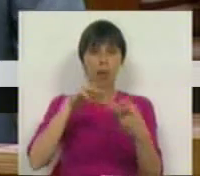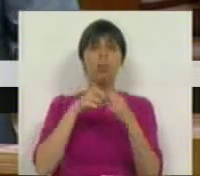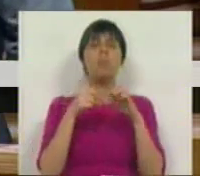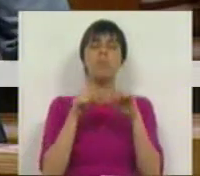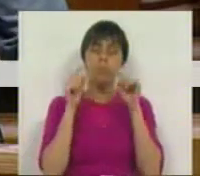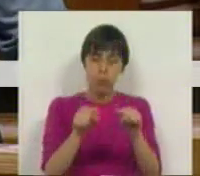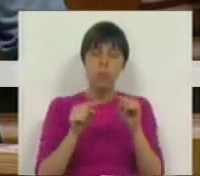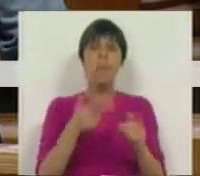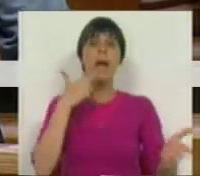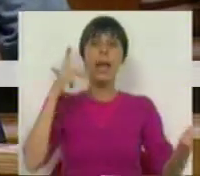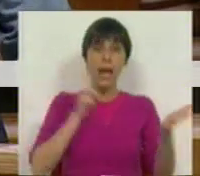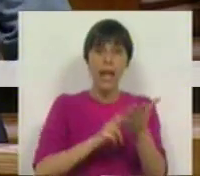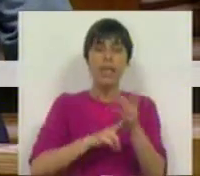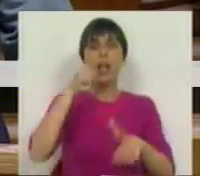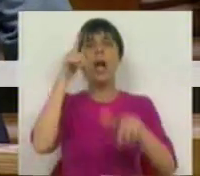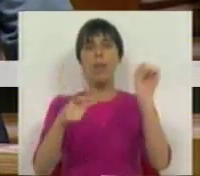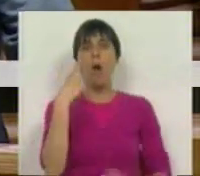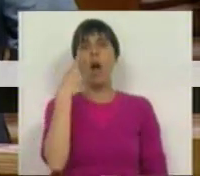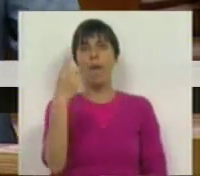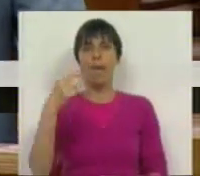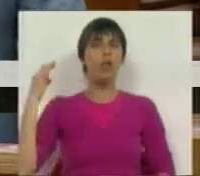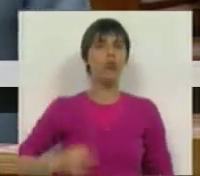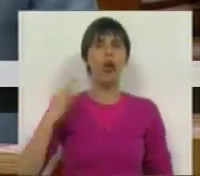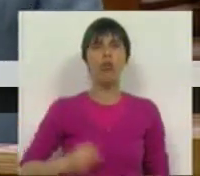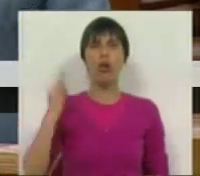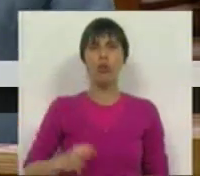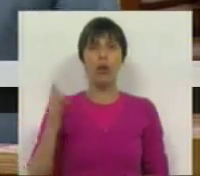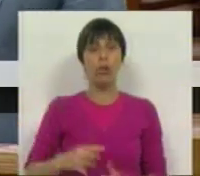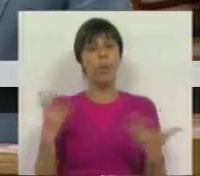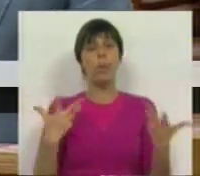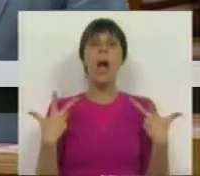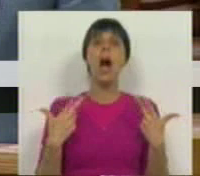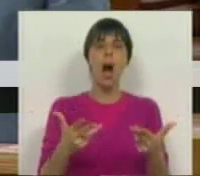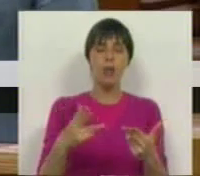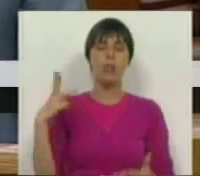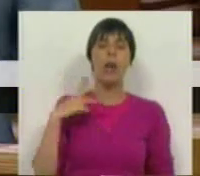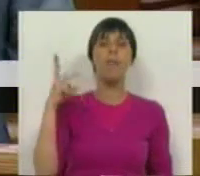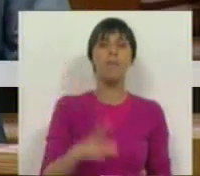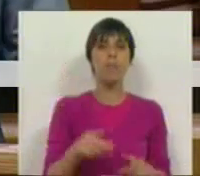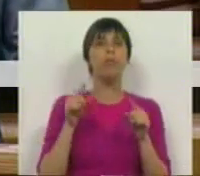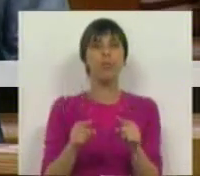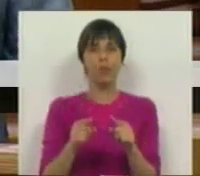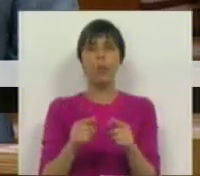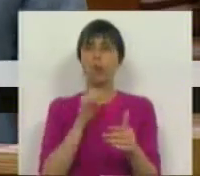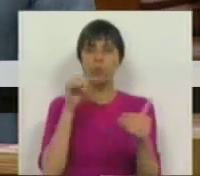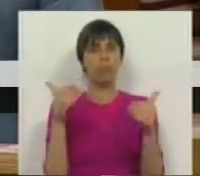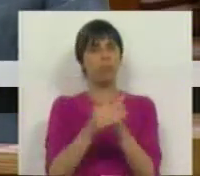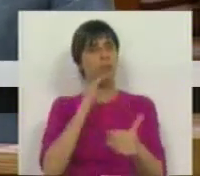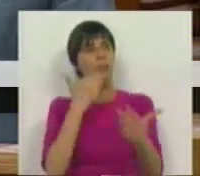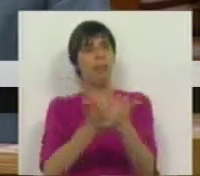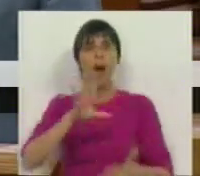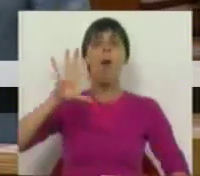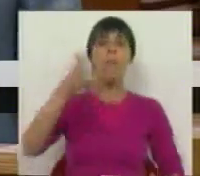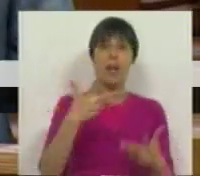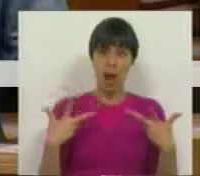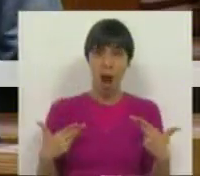problema e essa é a realidade que as pessoas constatam todos os dias. A austeridade em Portugal está a matar o país.